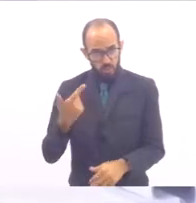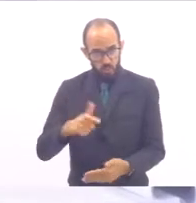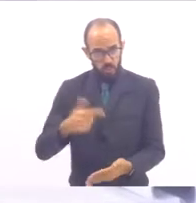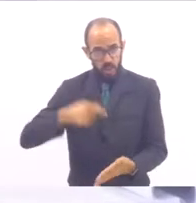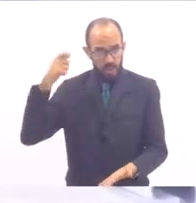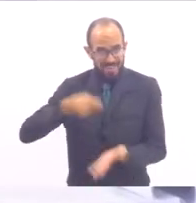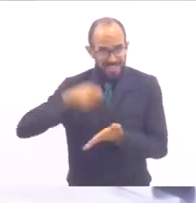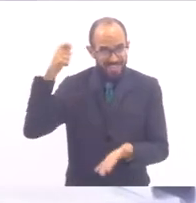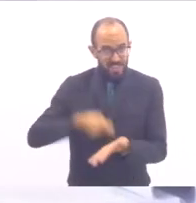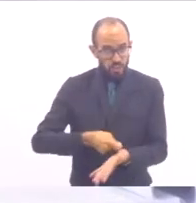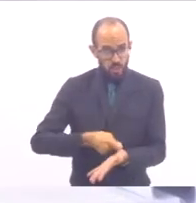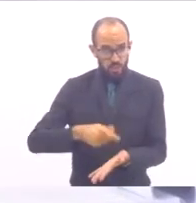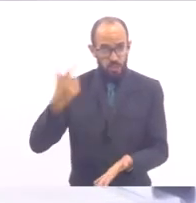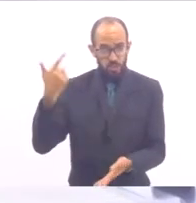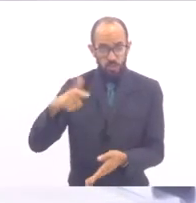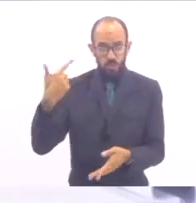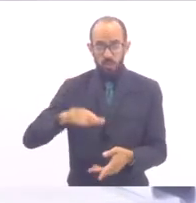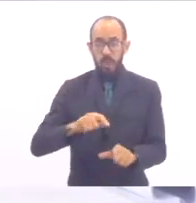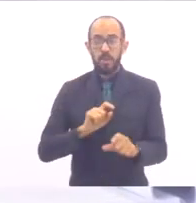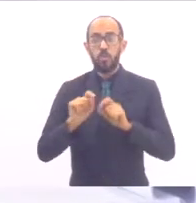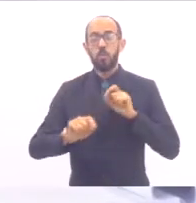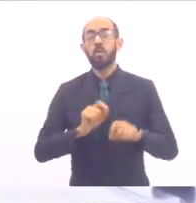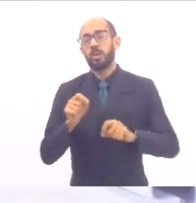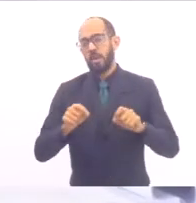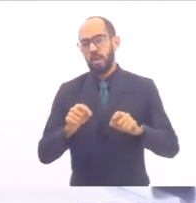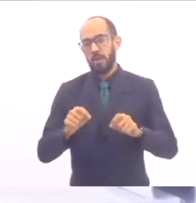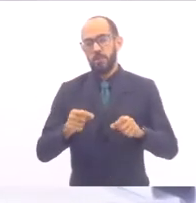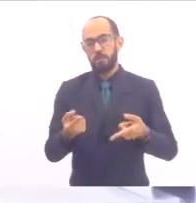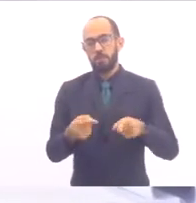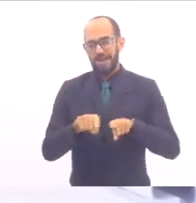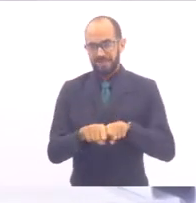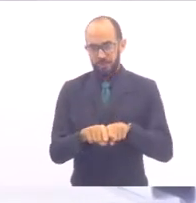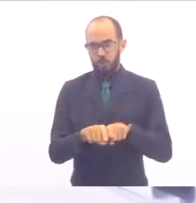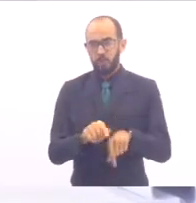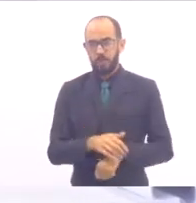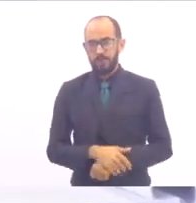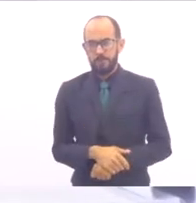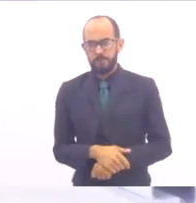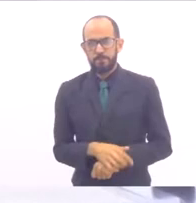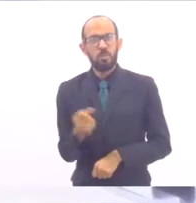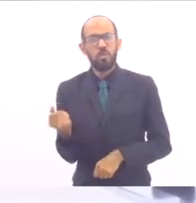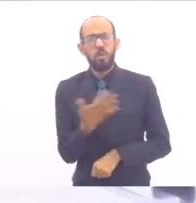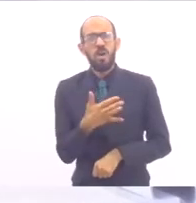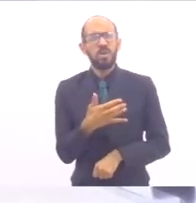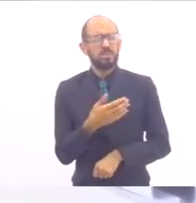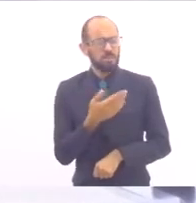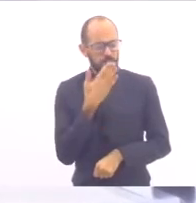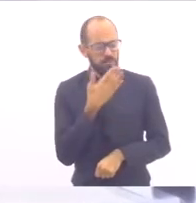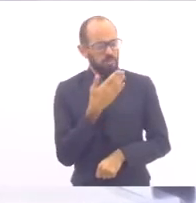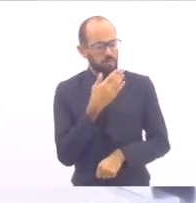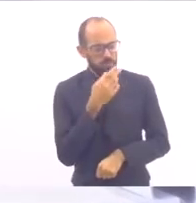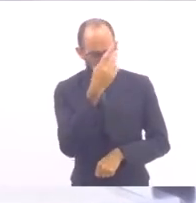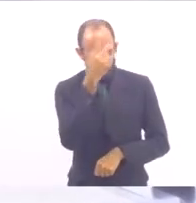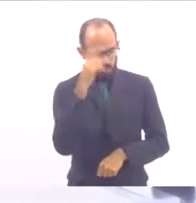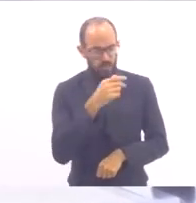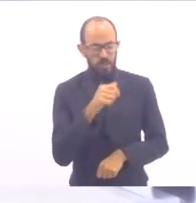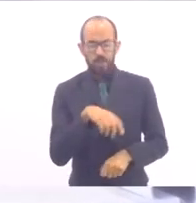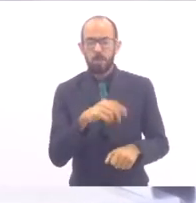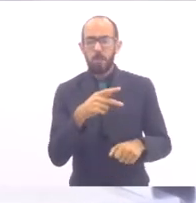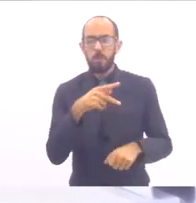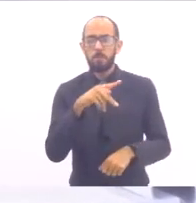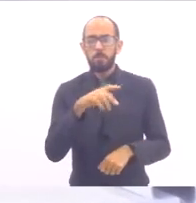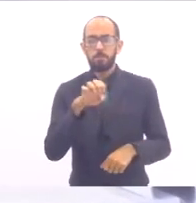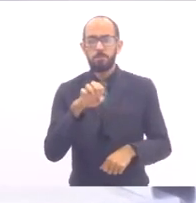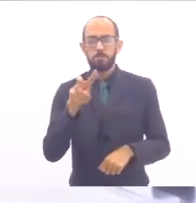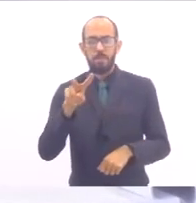tem parceiros bons, como o movimento social, quantas compras a gente fez em supermercado para instalar o PEV, o ponto de entrega